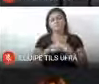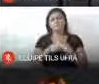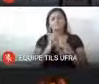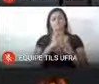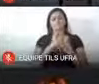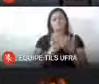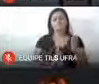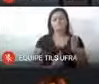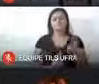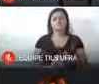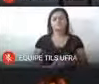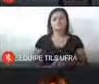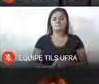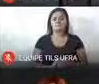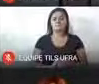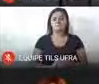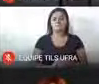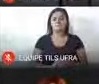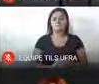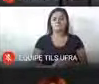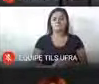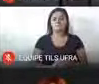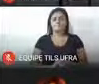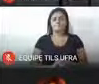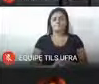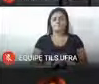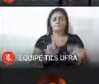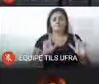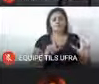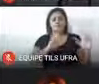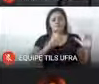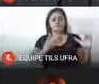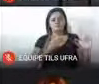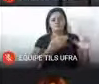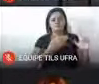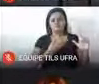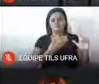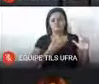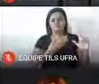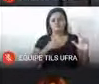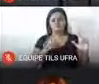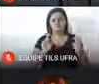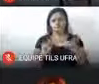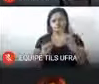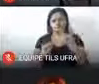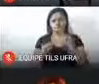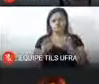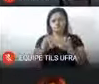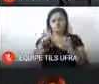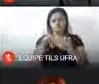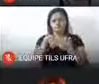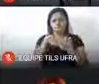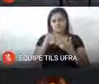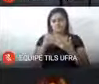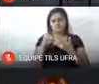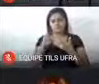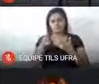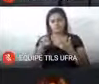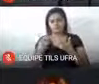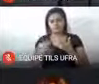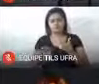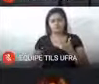E aqui também uma última carta dela sobre menina. Né? Então, nós temos menina, moleca, punhão,